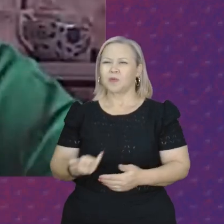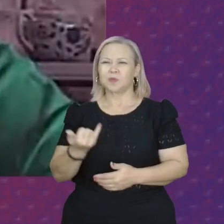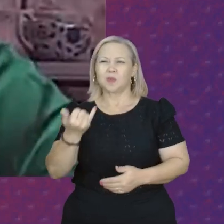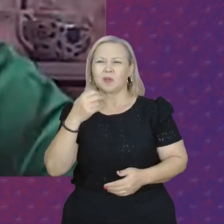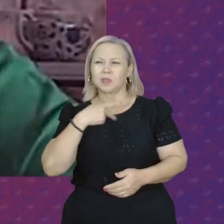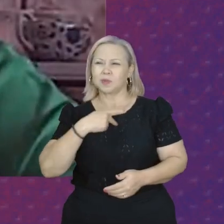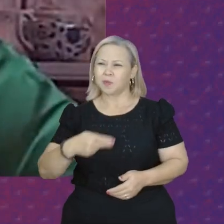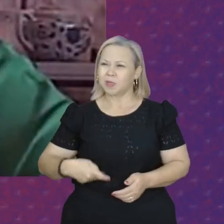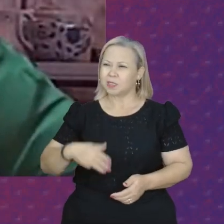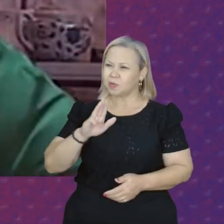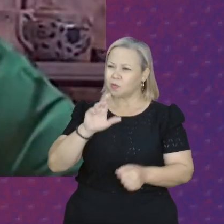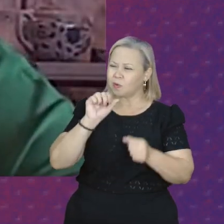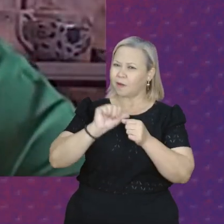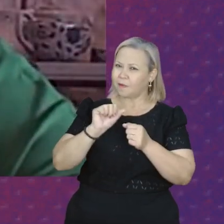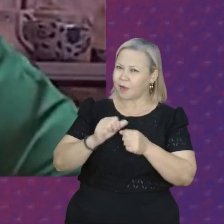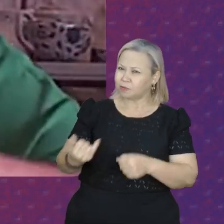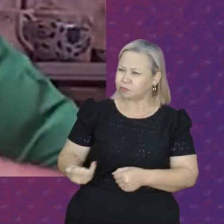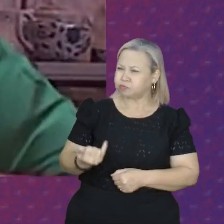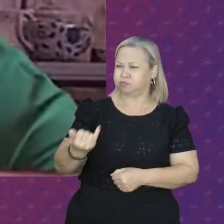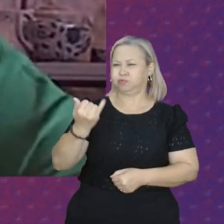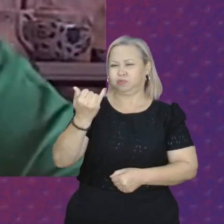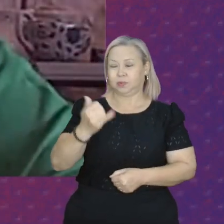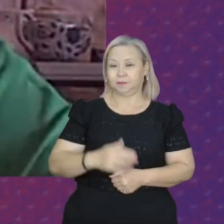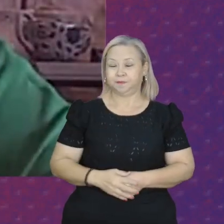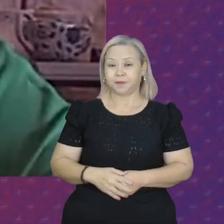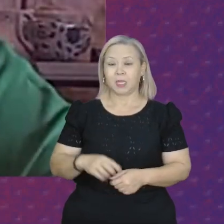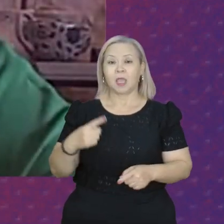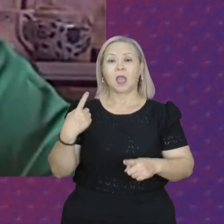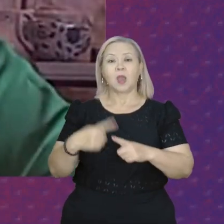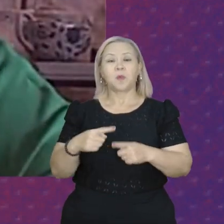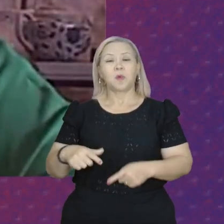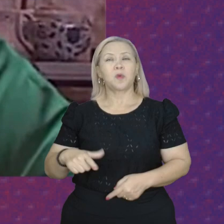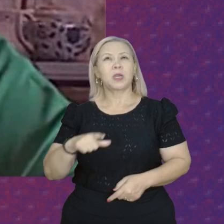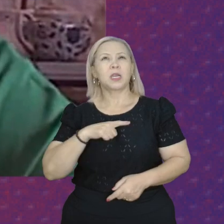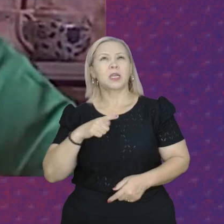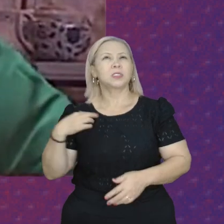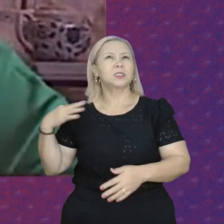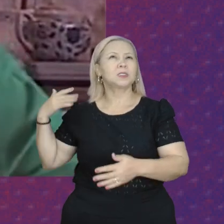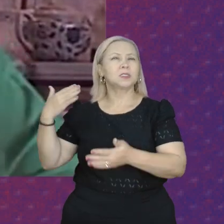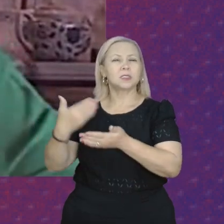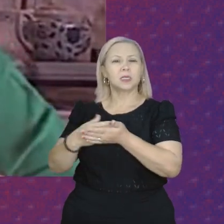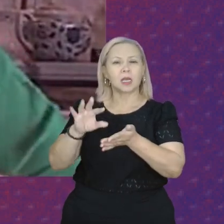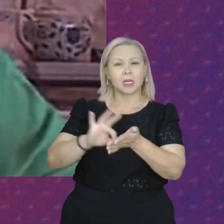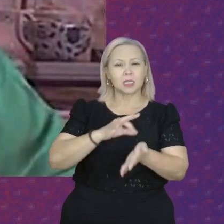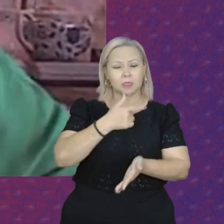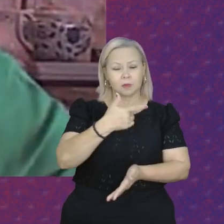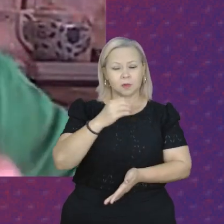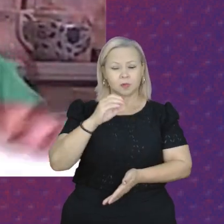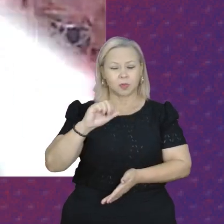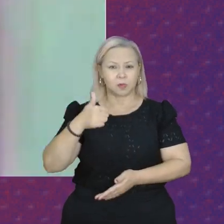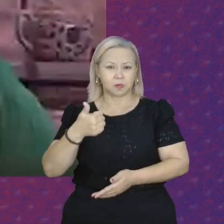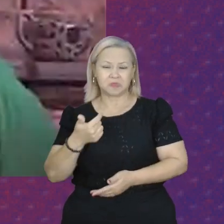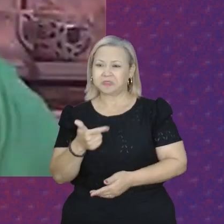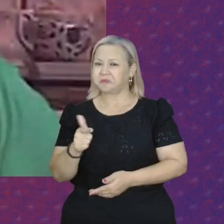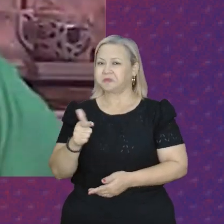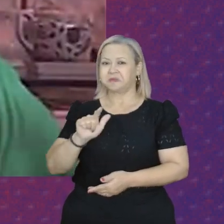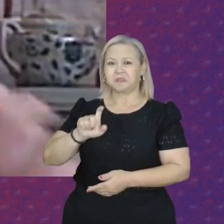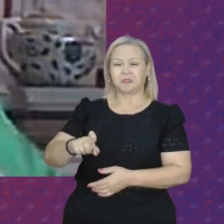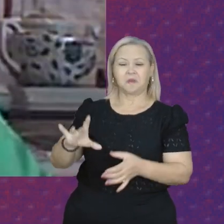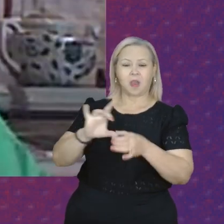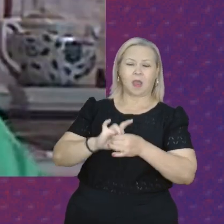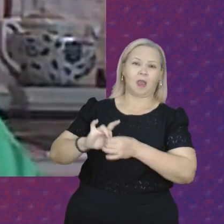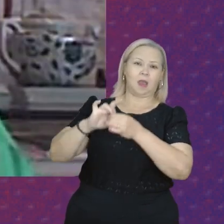presidente Lula fez, né? Porque havia um cadastro desde 2001, mas esse cadastro não era